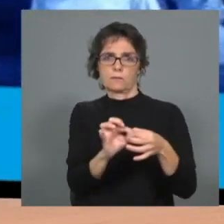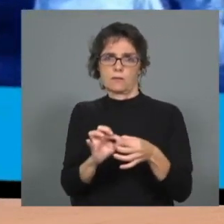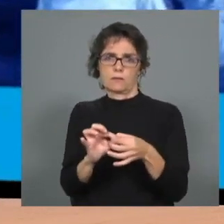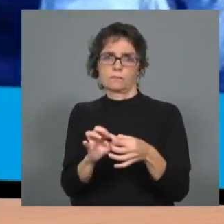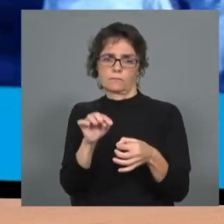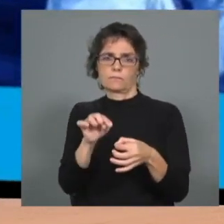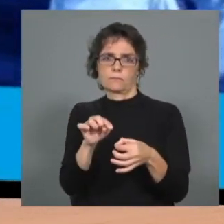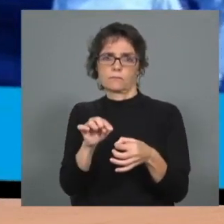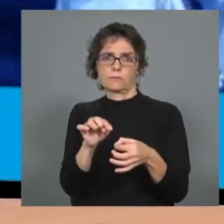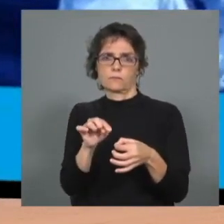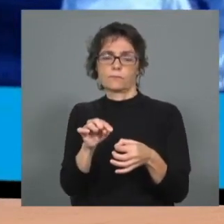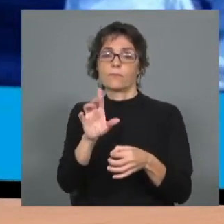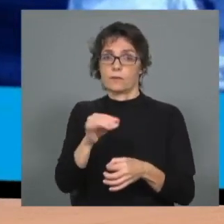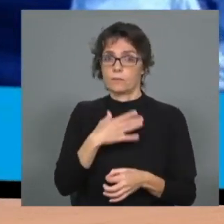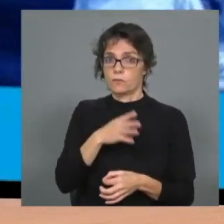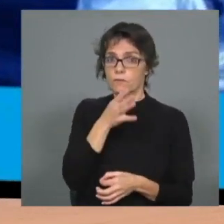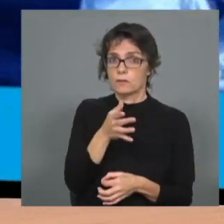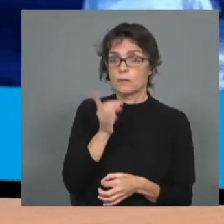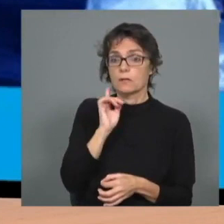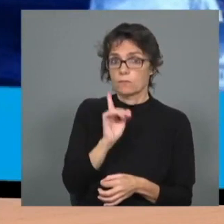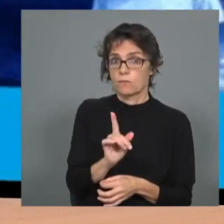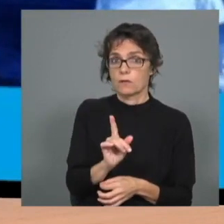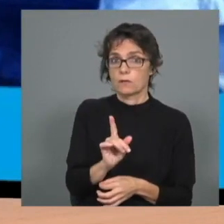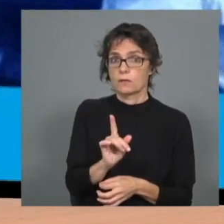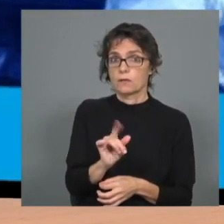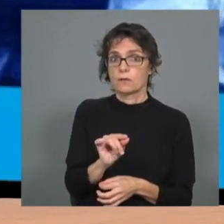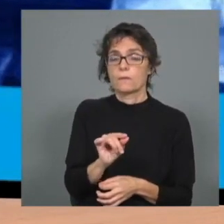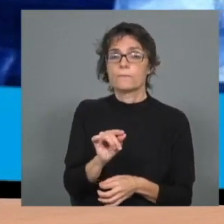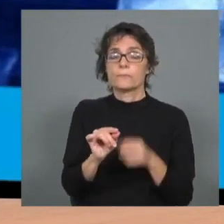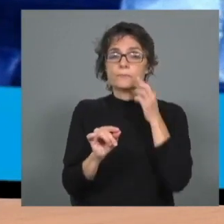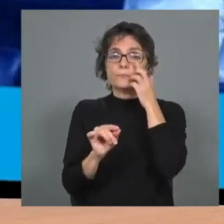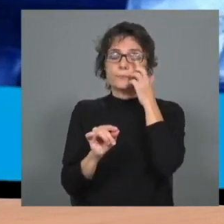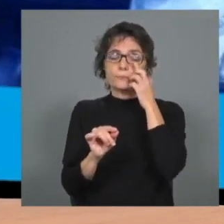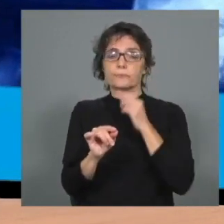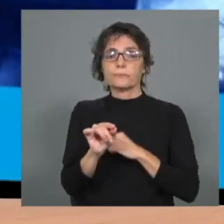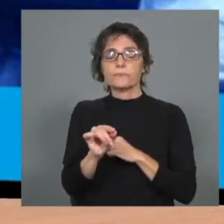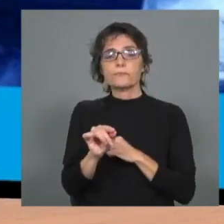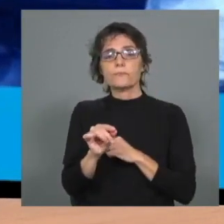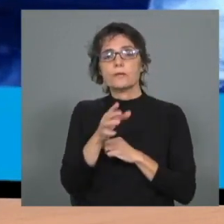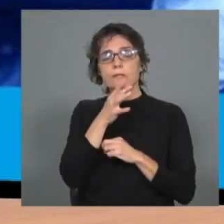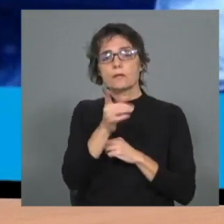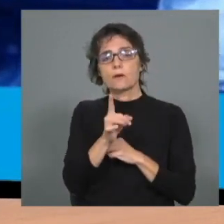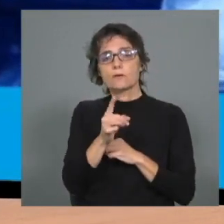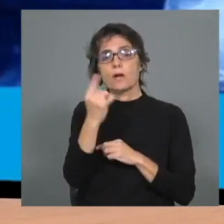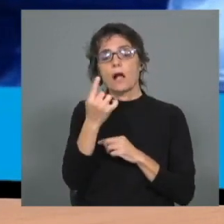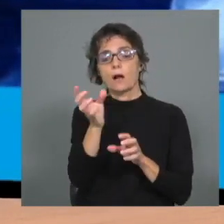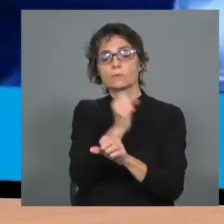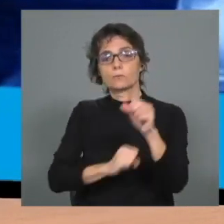é importante também dizer, quando eu dizia do voitivismo, por exemplo, é interessante dizer que alguns